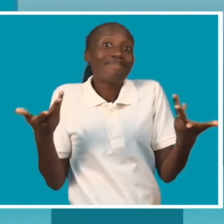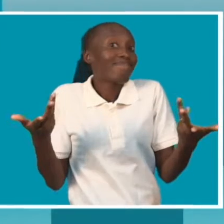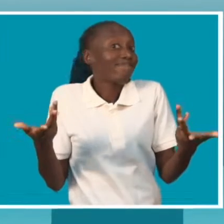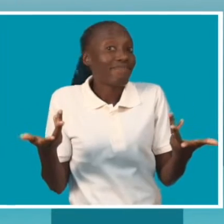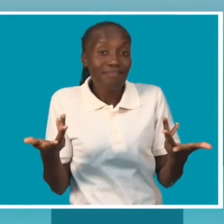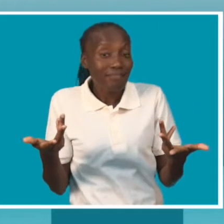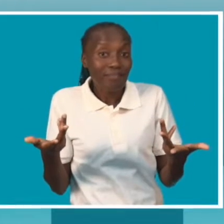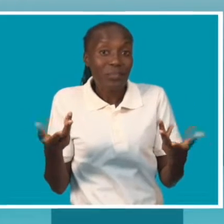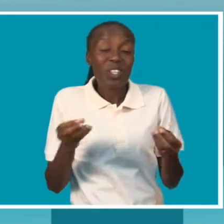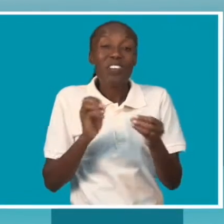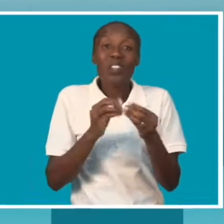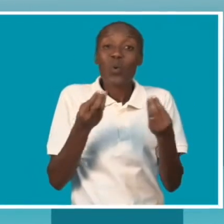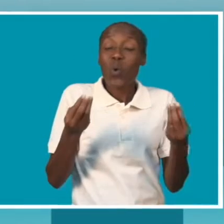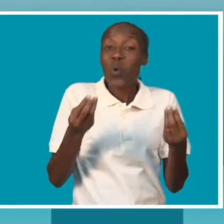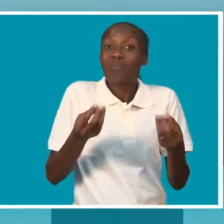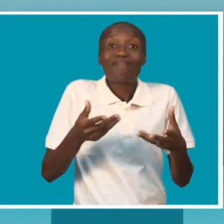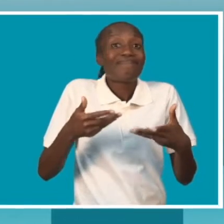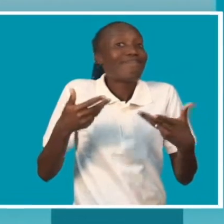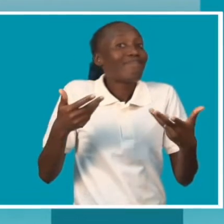não tenho como fazer